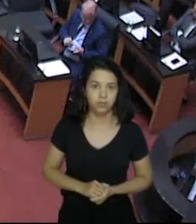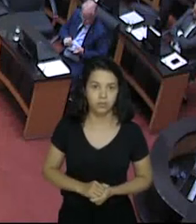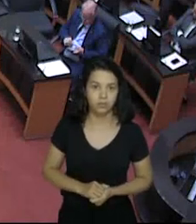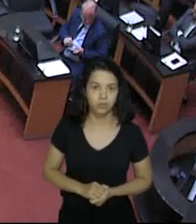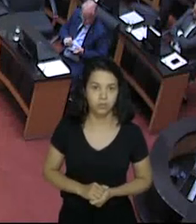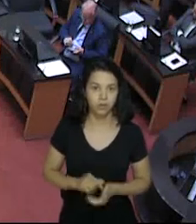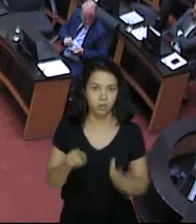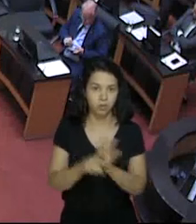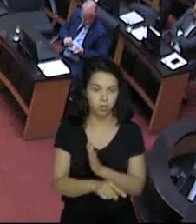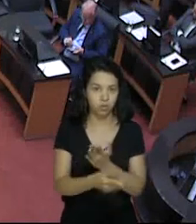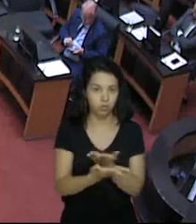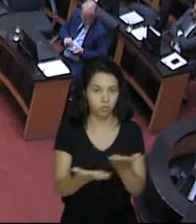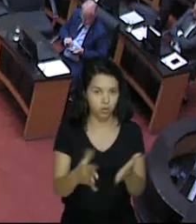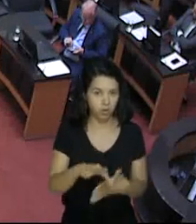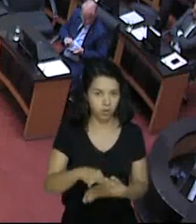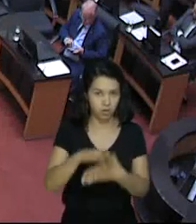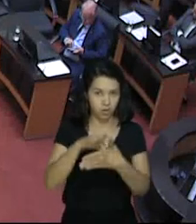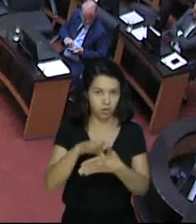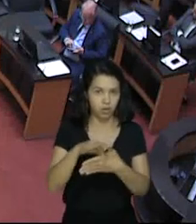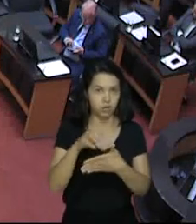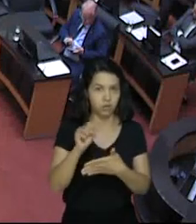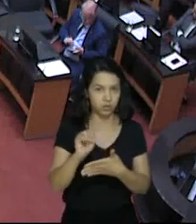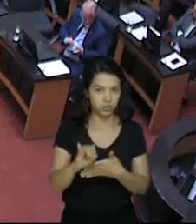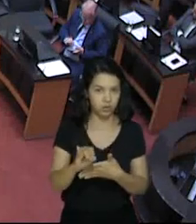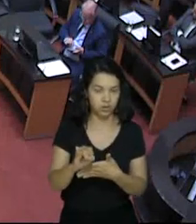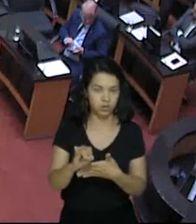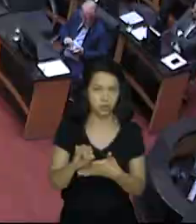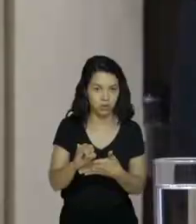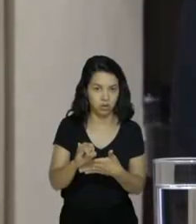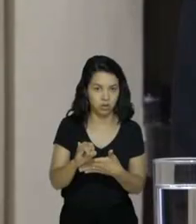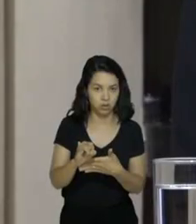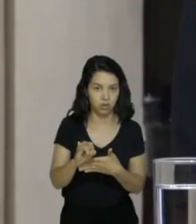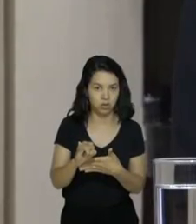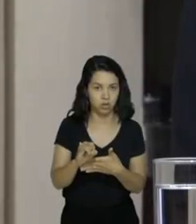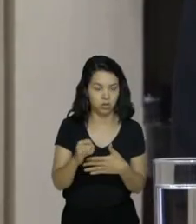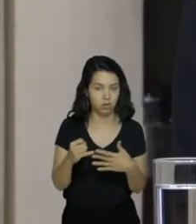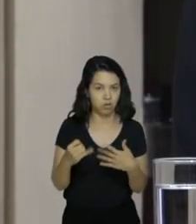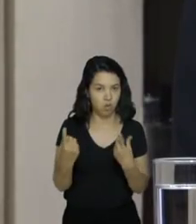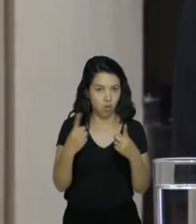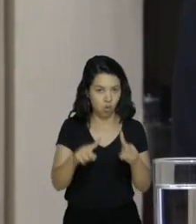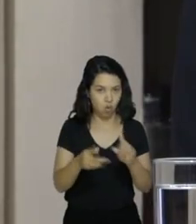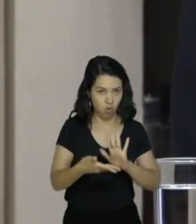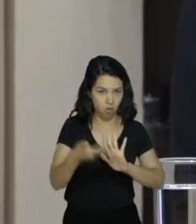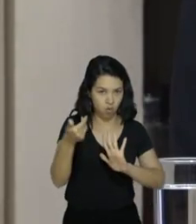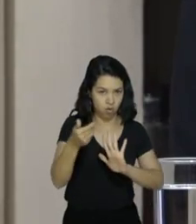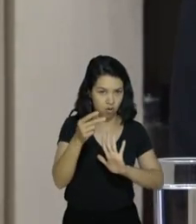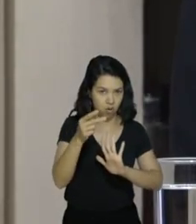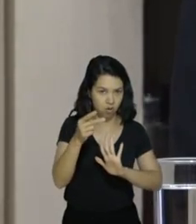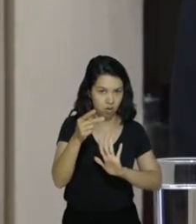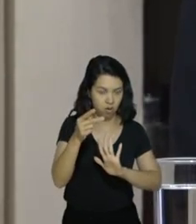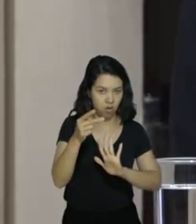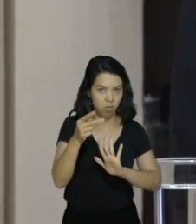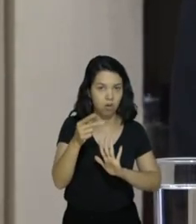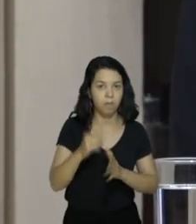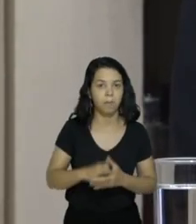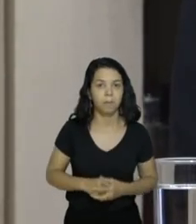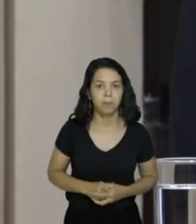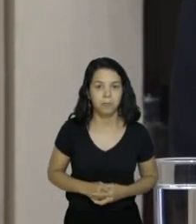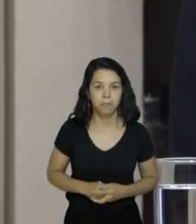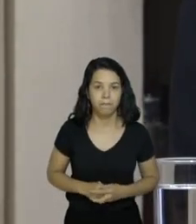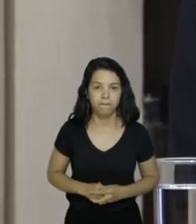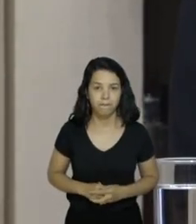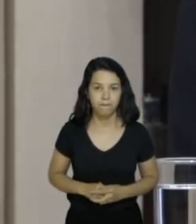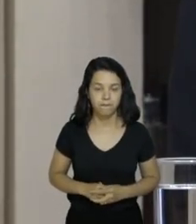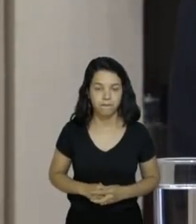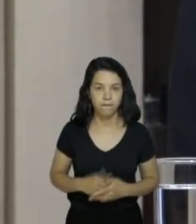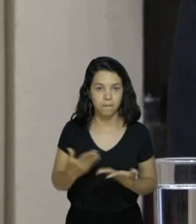Consulto, senhores líderes, se alguém tem alguma objeção a retirar de pauta do projeto. A palavra, deputado Wanner Weber.